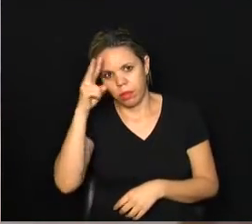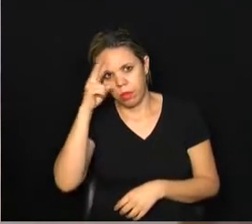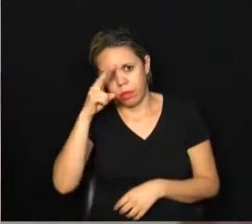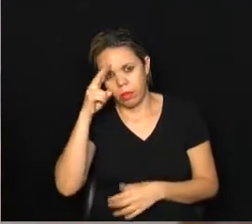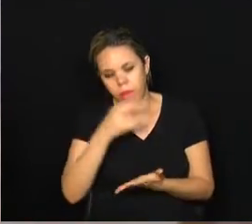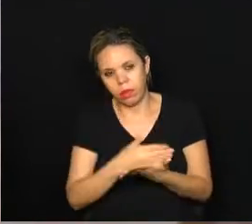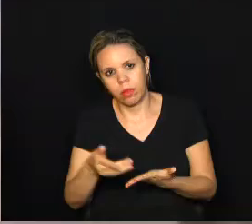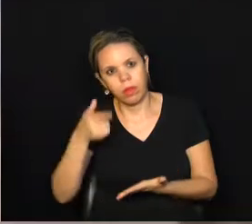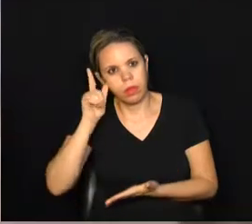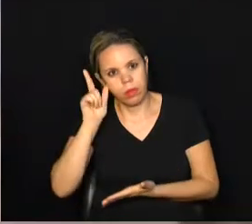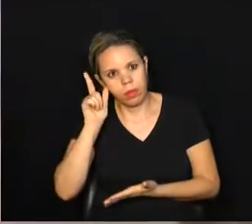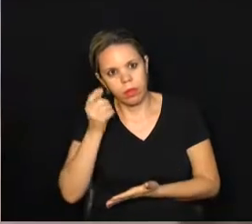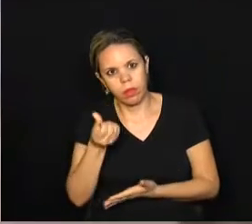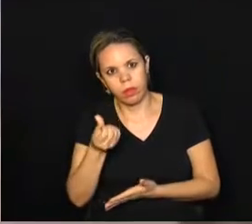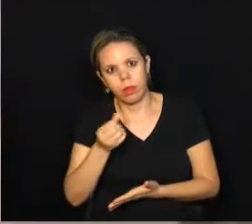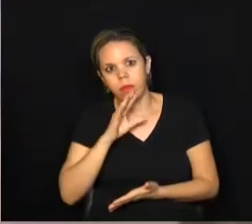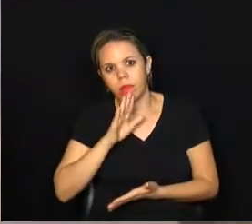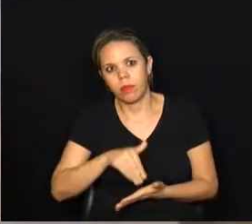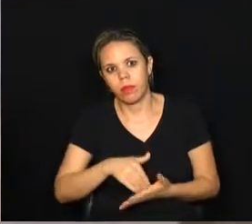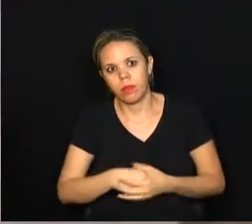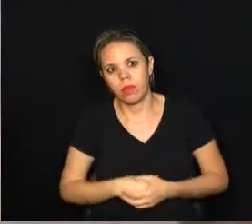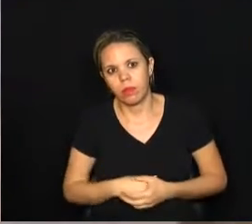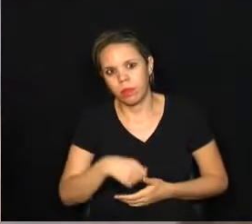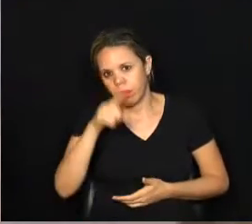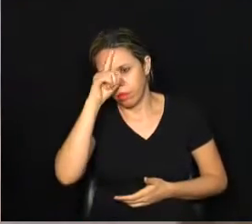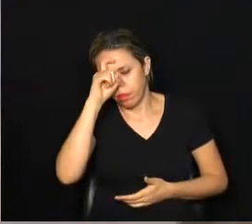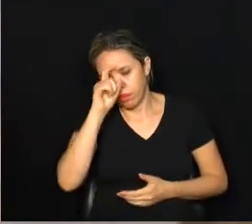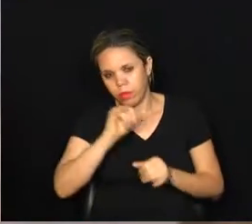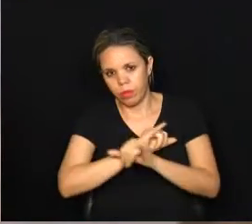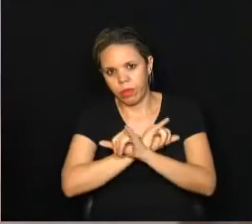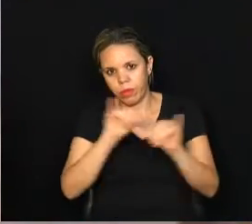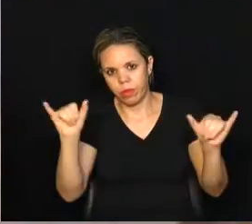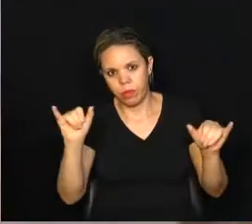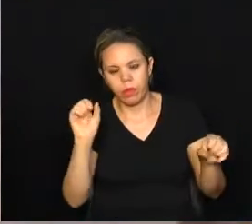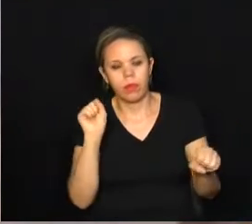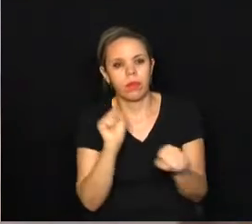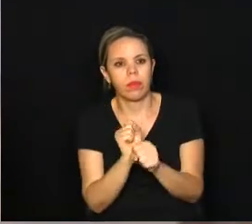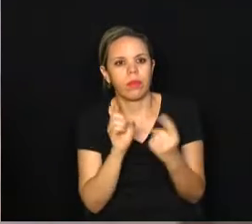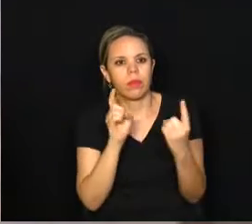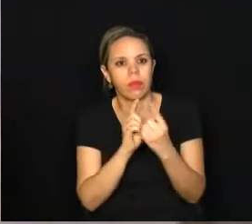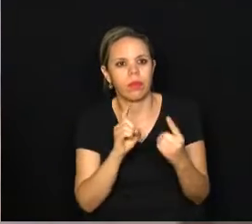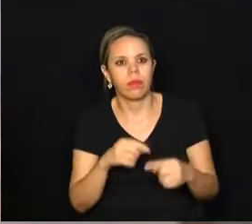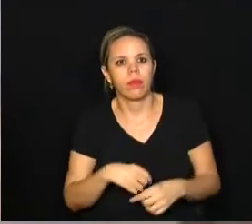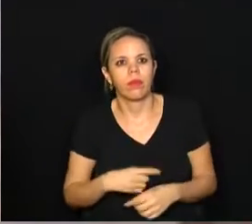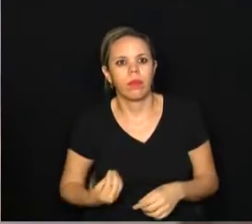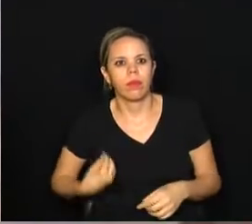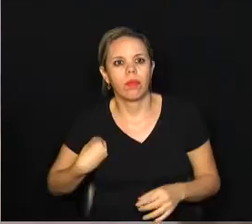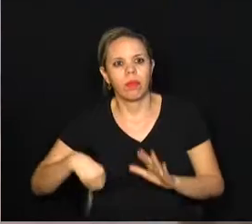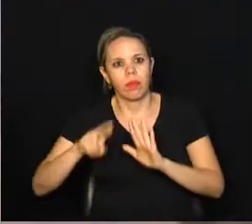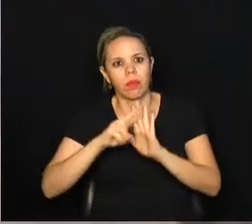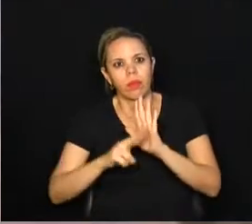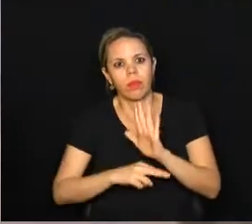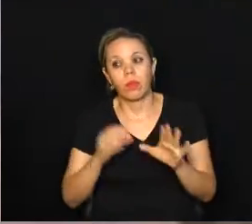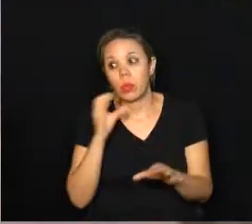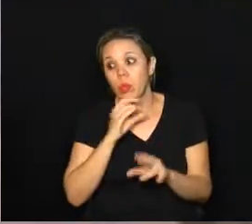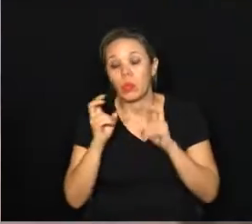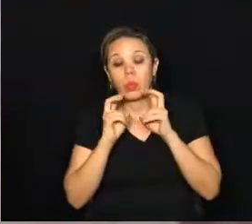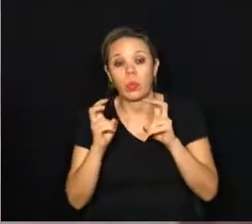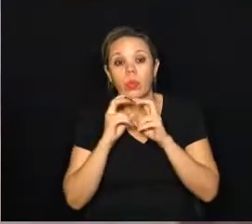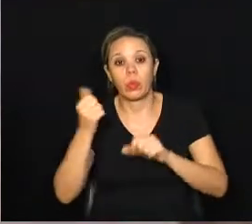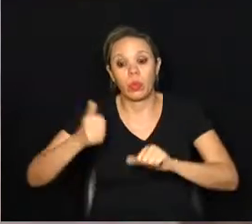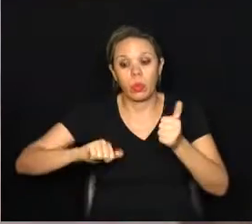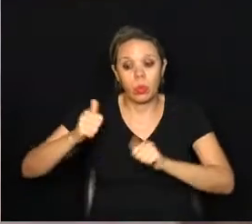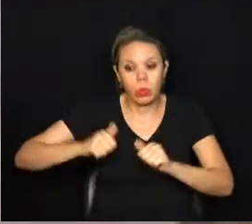iniciou ontem às 6 horas da tarde, quando o hospital fez o anúncio da suspensão, aí vai existir um critério de emergência para avaliar